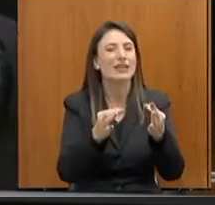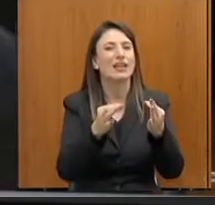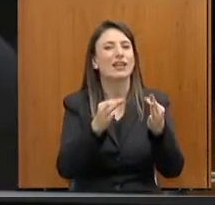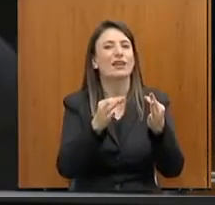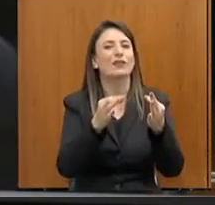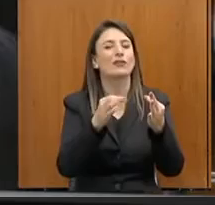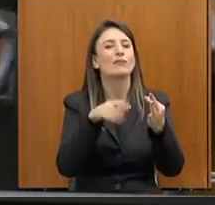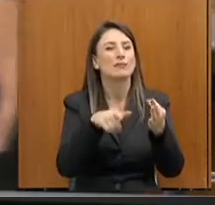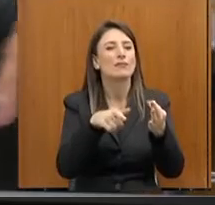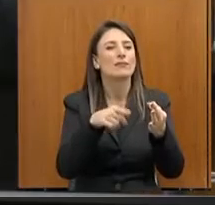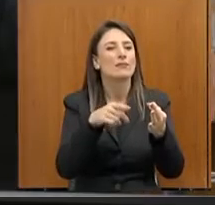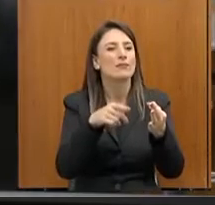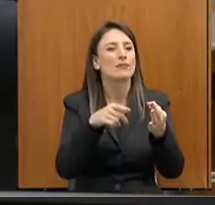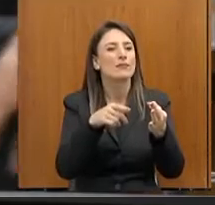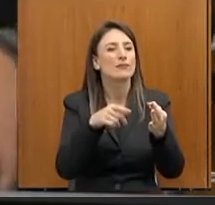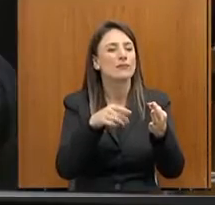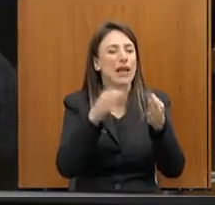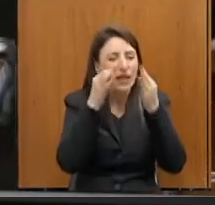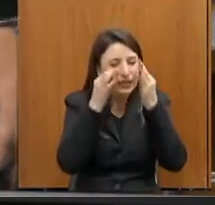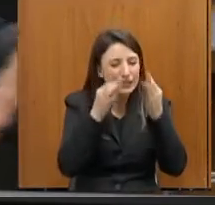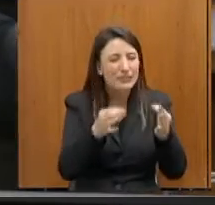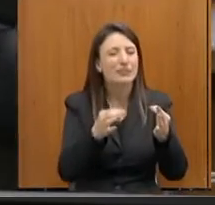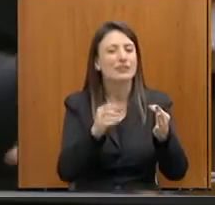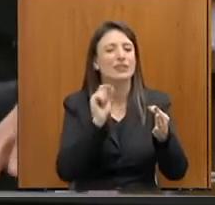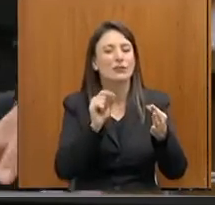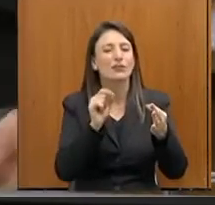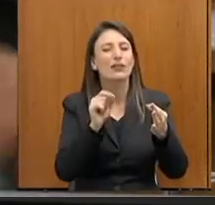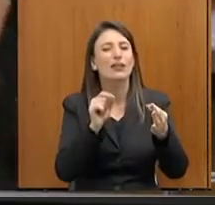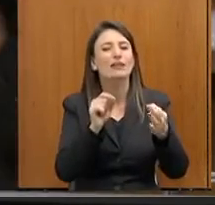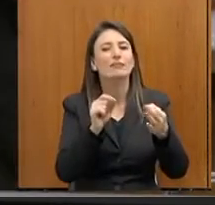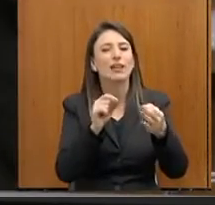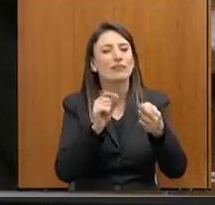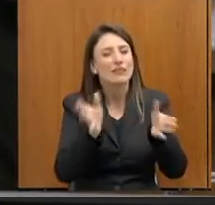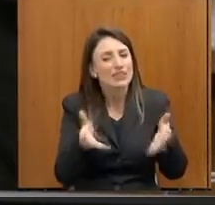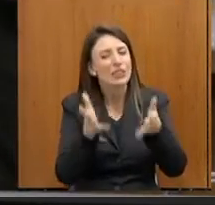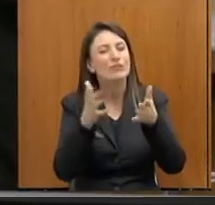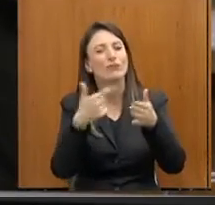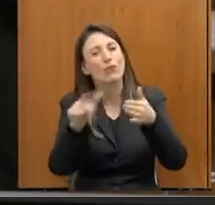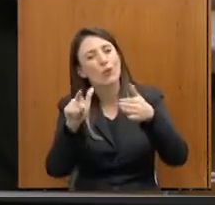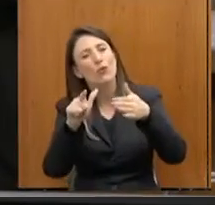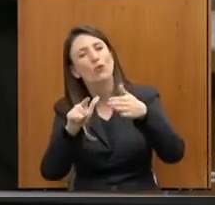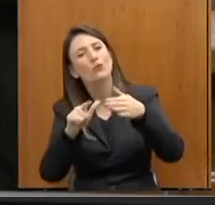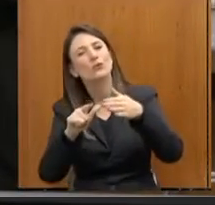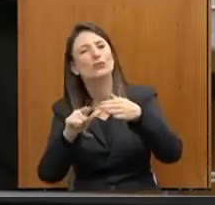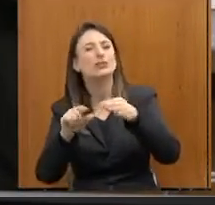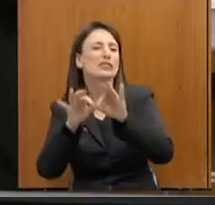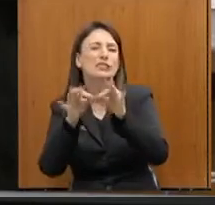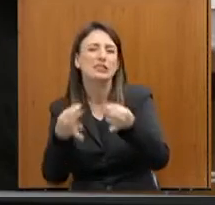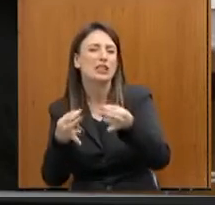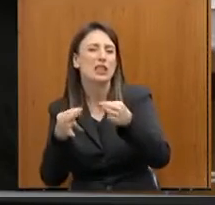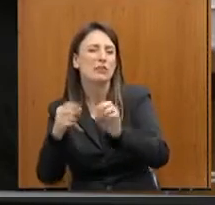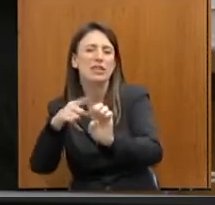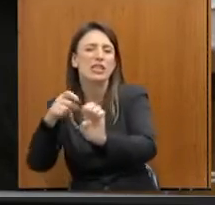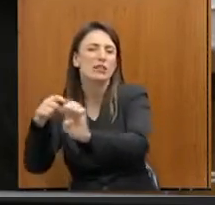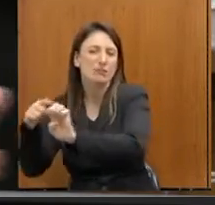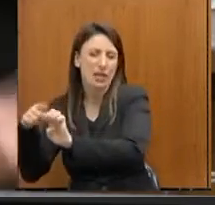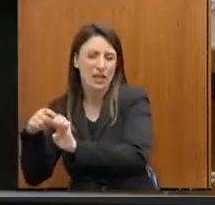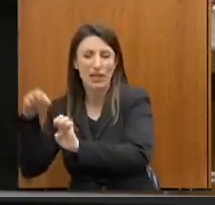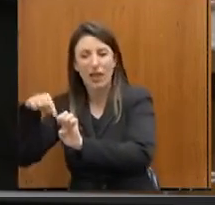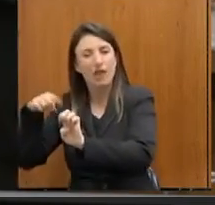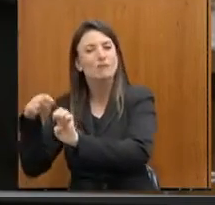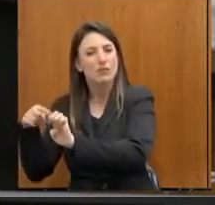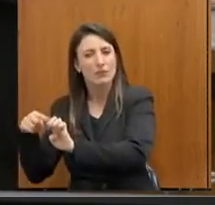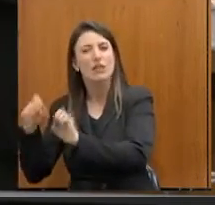para que os pequenos empreendimentos do Entorno possam ser é fornecedores